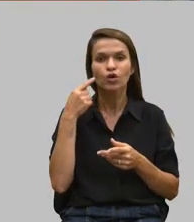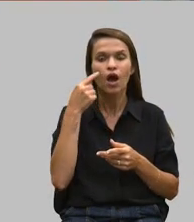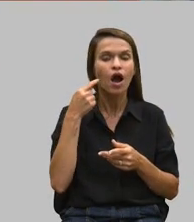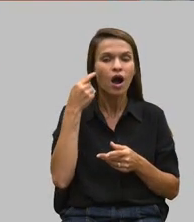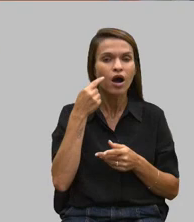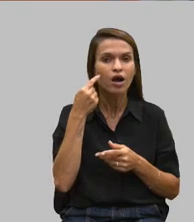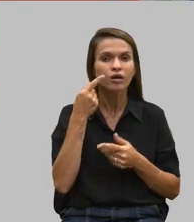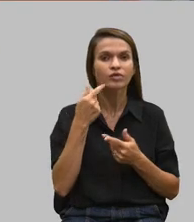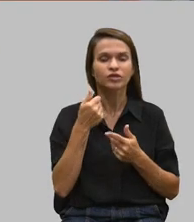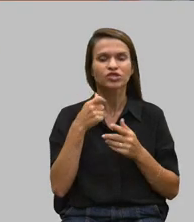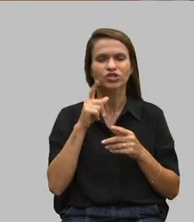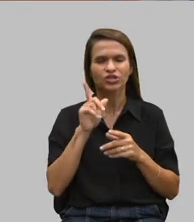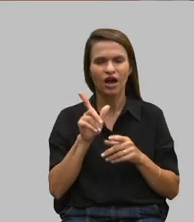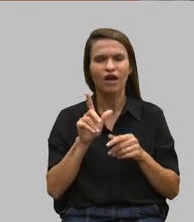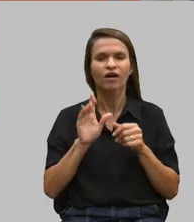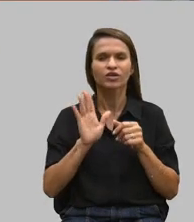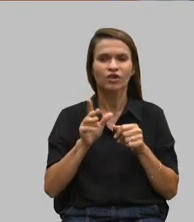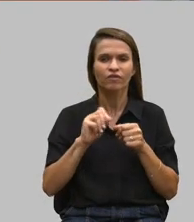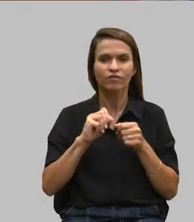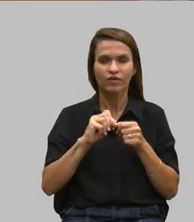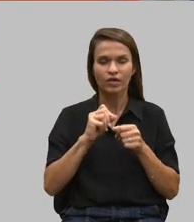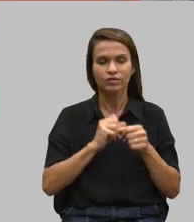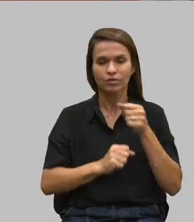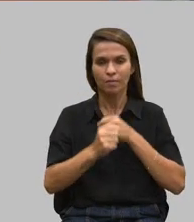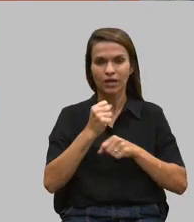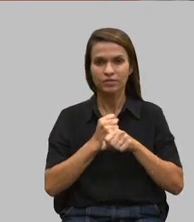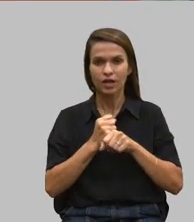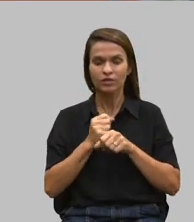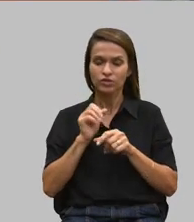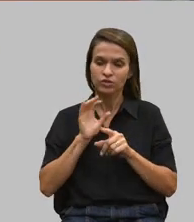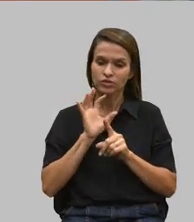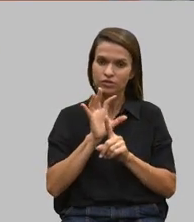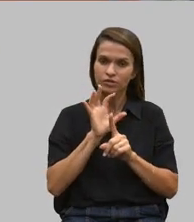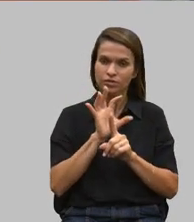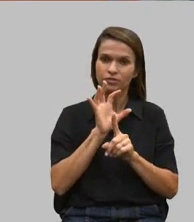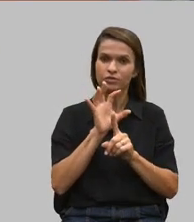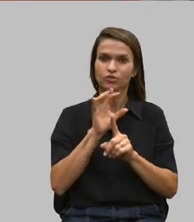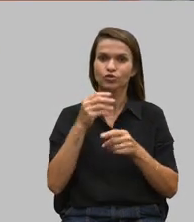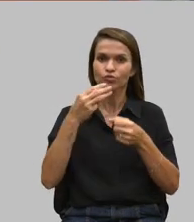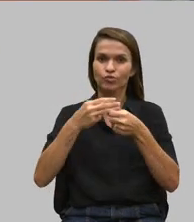fez ano passado né incentivando os municípios a refletir a